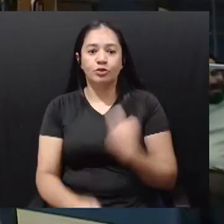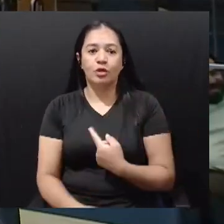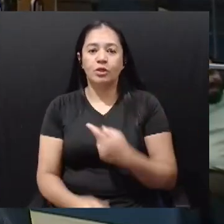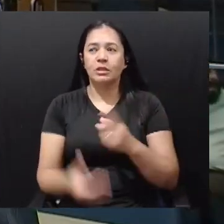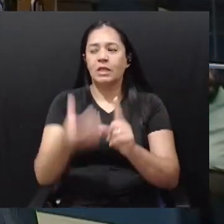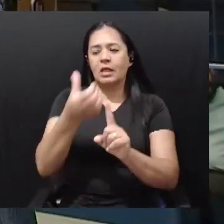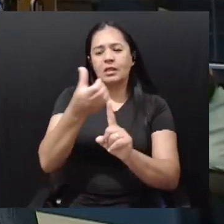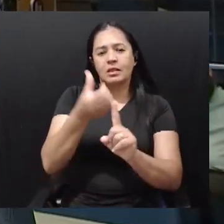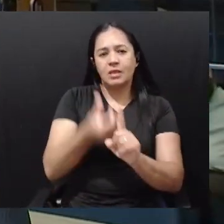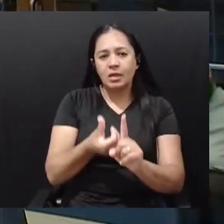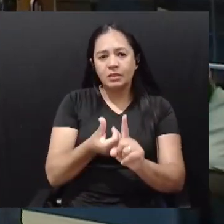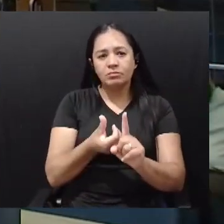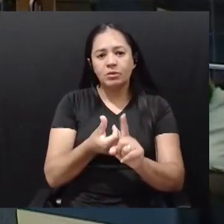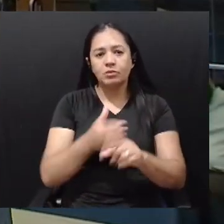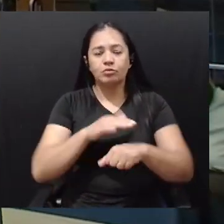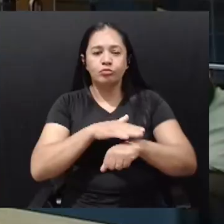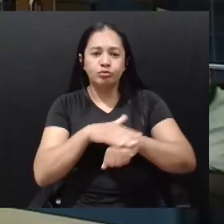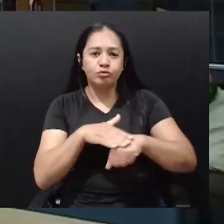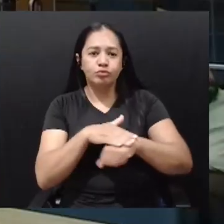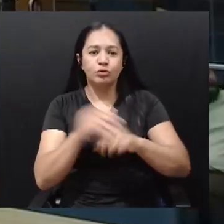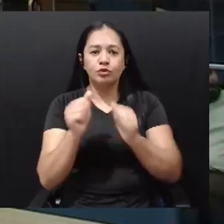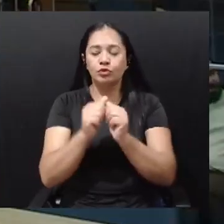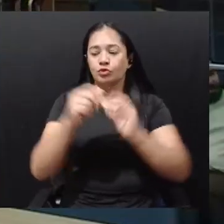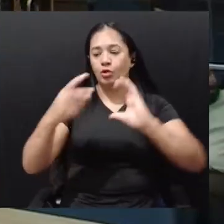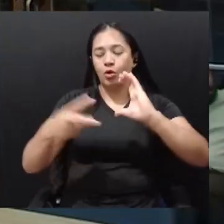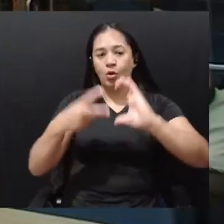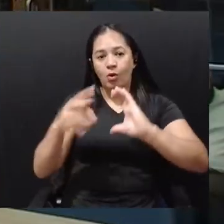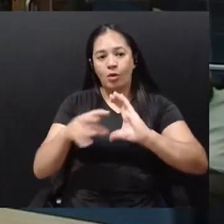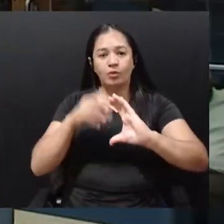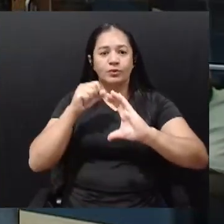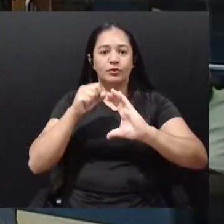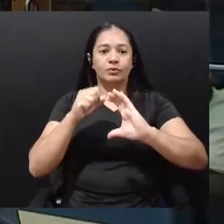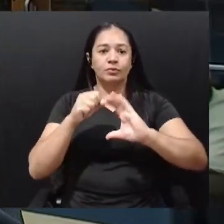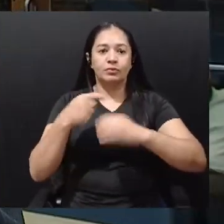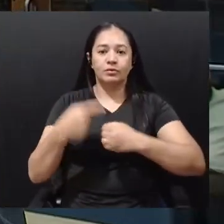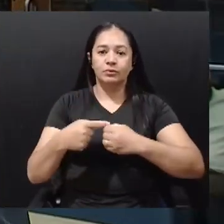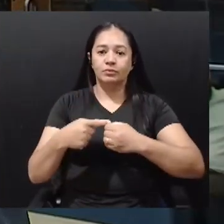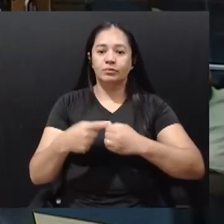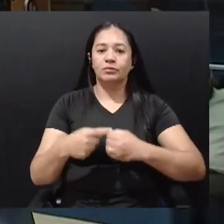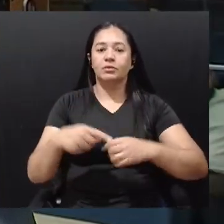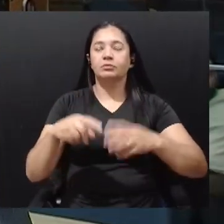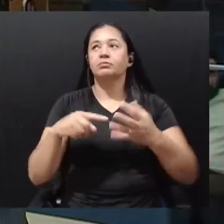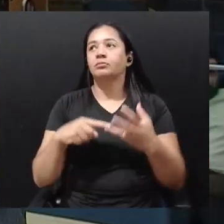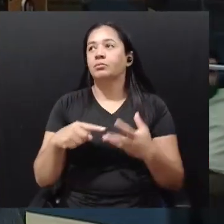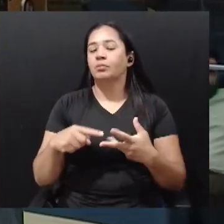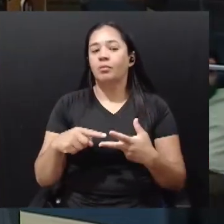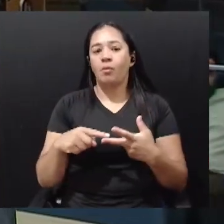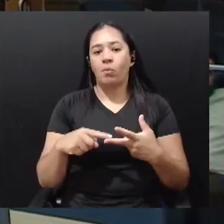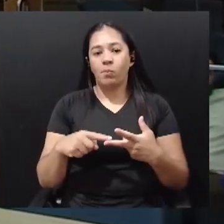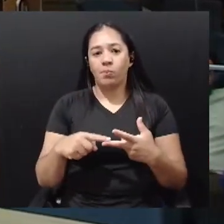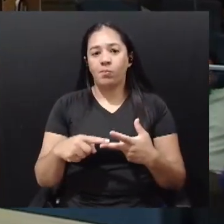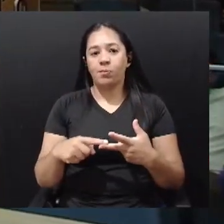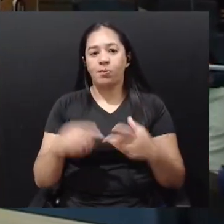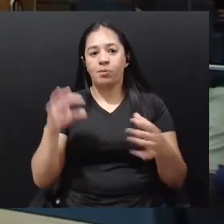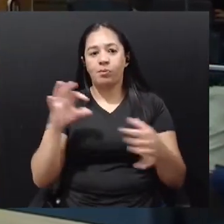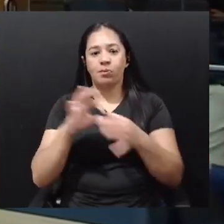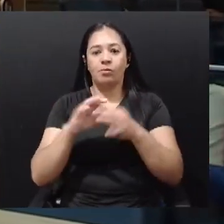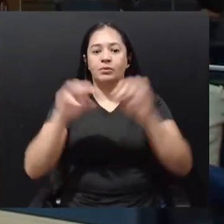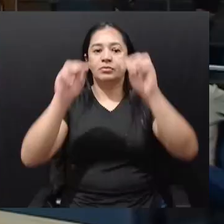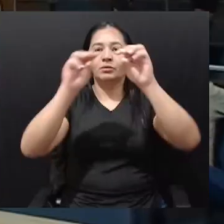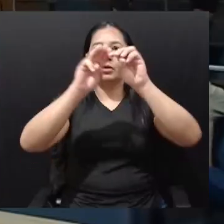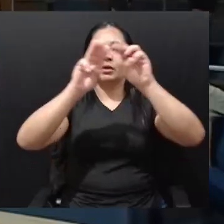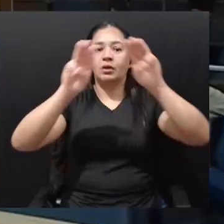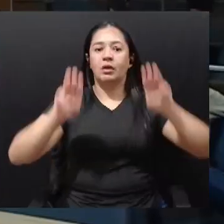com o setor do audiovisual na cidade, o pessoal do cineclubismo, o pessoal ligado ao Museu da Imagem e do Som, a